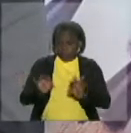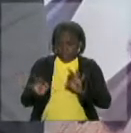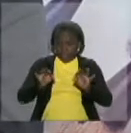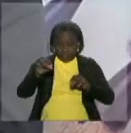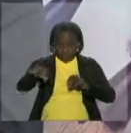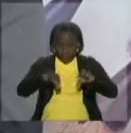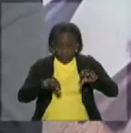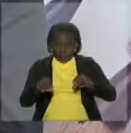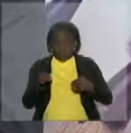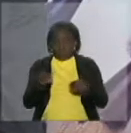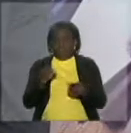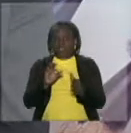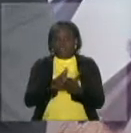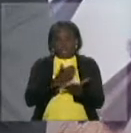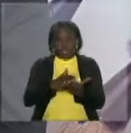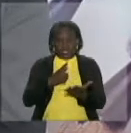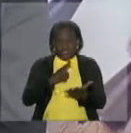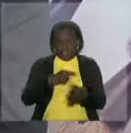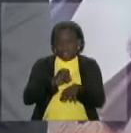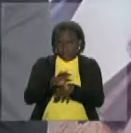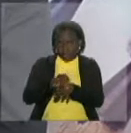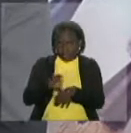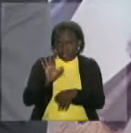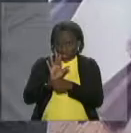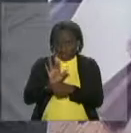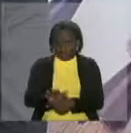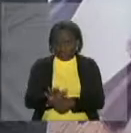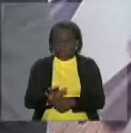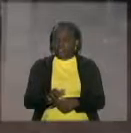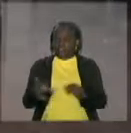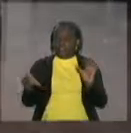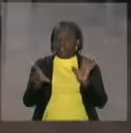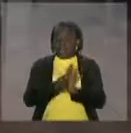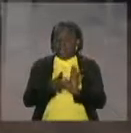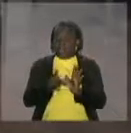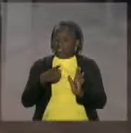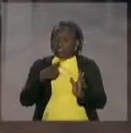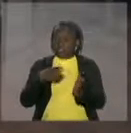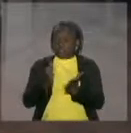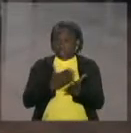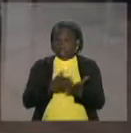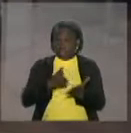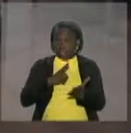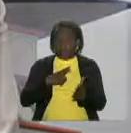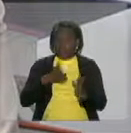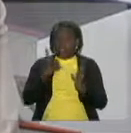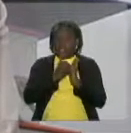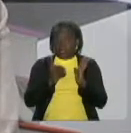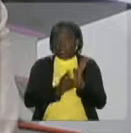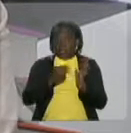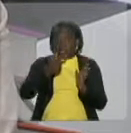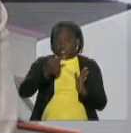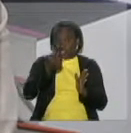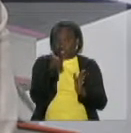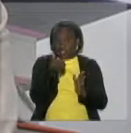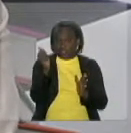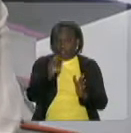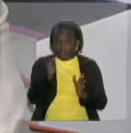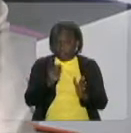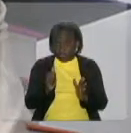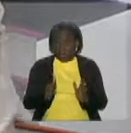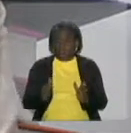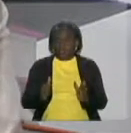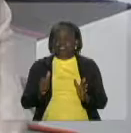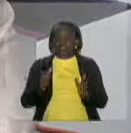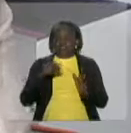ser montadas, né? A cartilha dá alguma dica em relação a isso? A cartilha traz, tá? Mas o decreto 7611, por